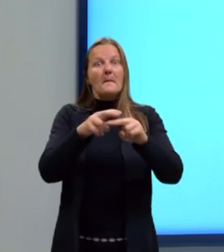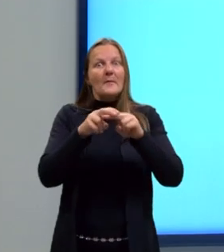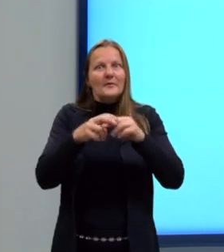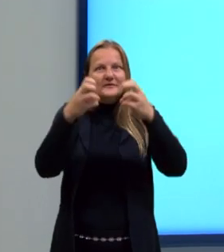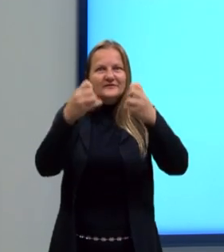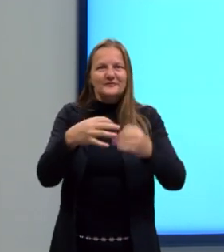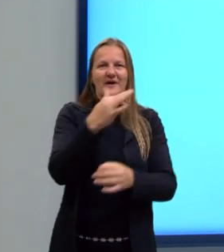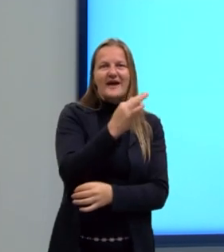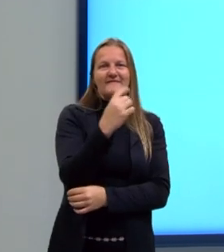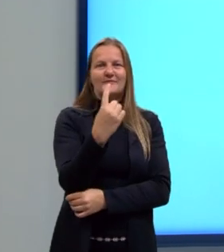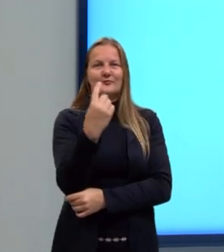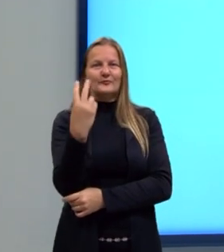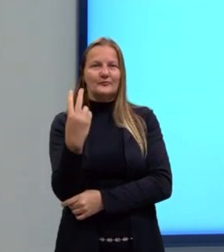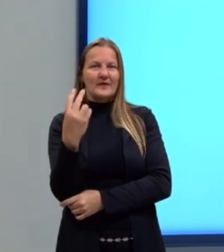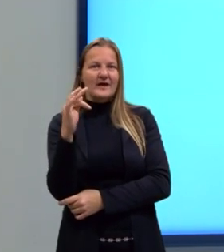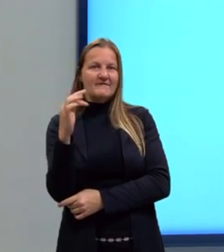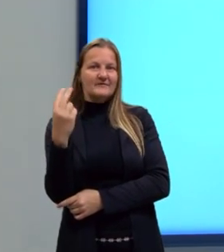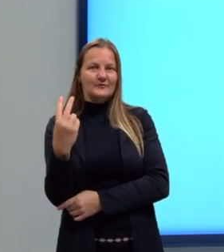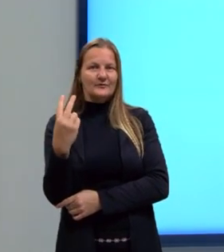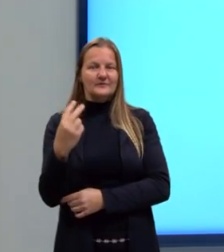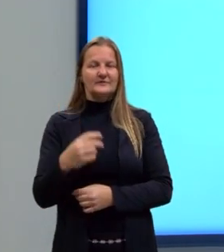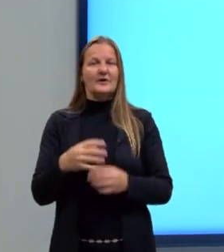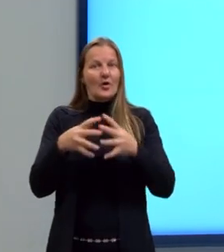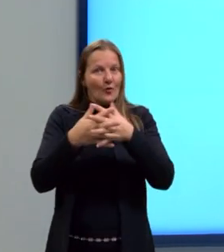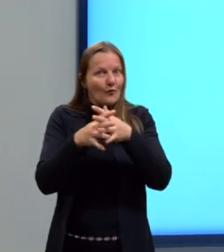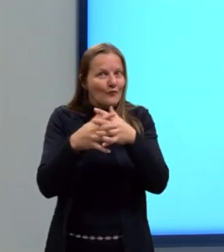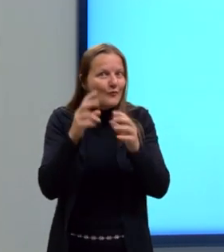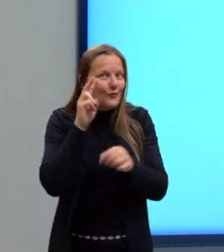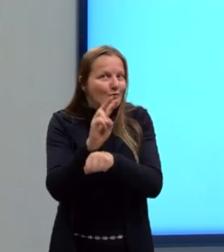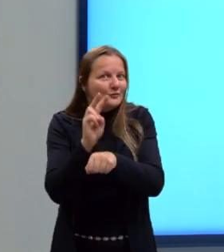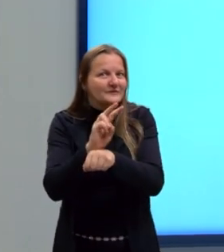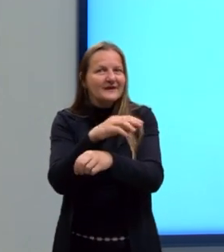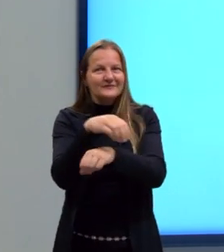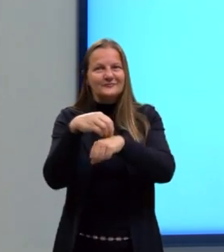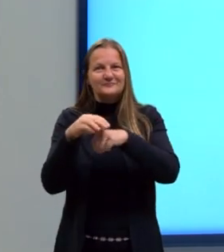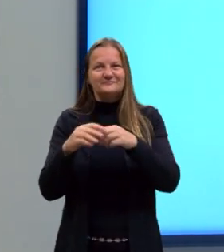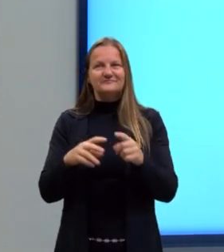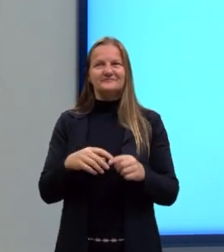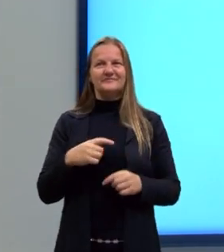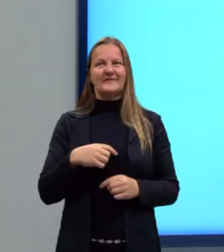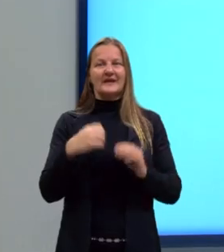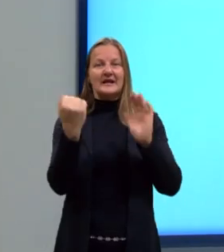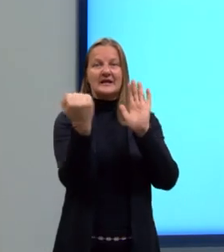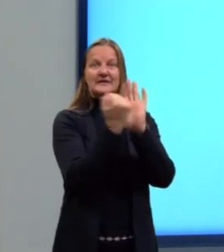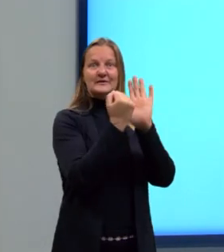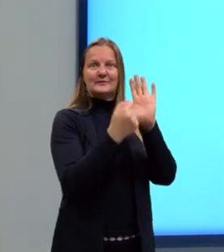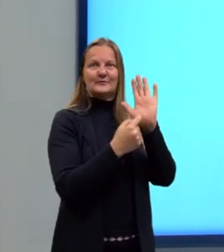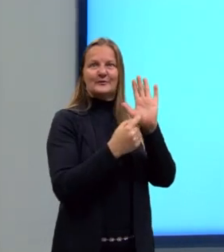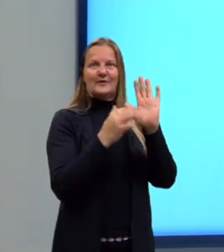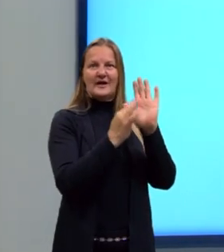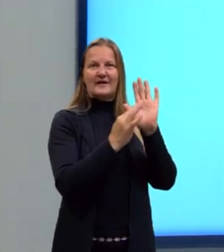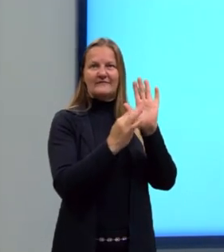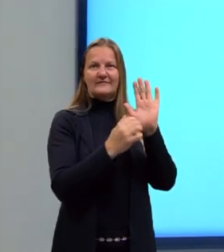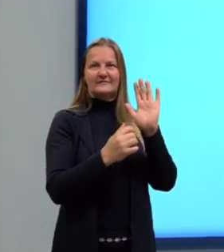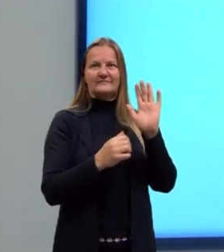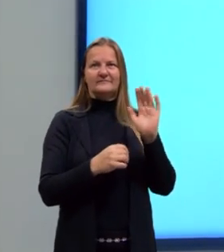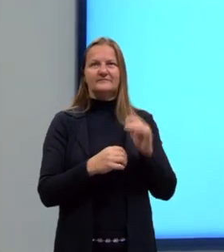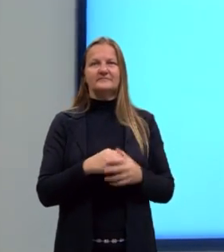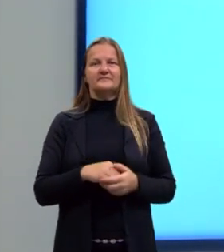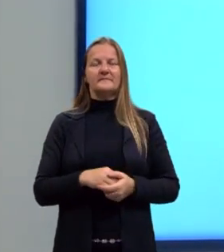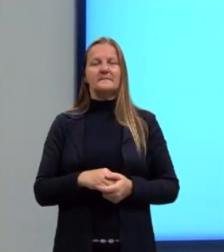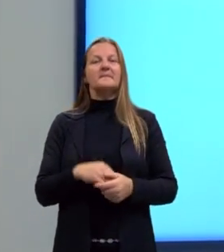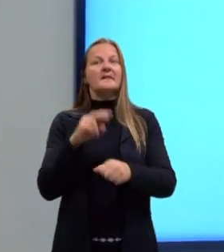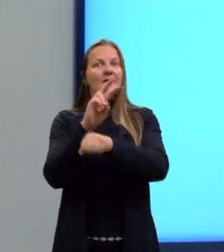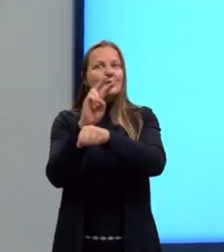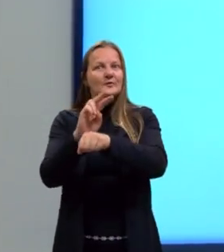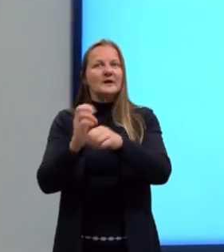isso que é f12 então não se confu não né apesar da gente colocar o símbolo da força aqui nas cargas